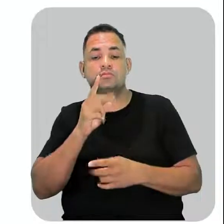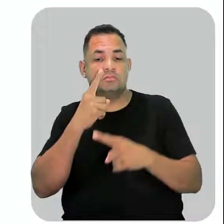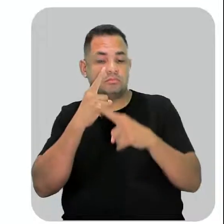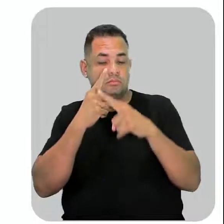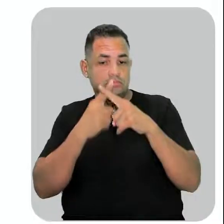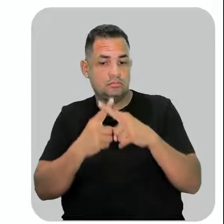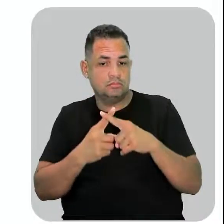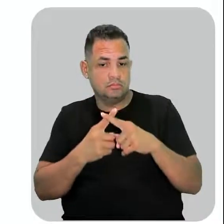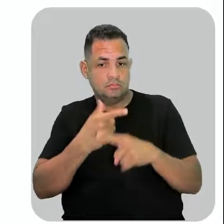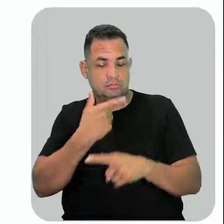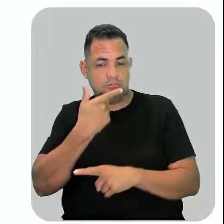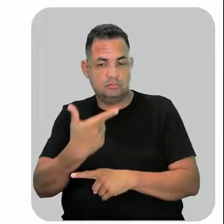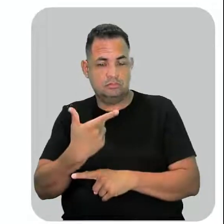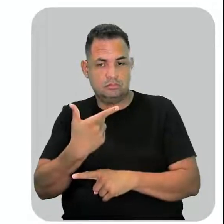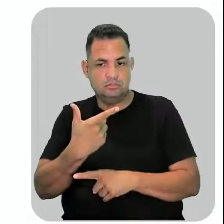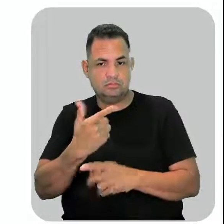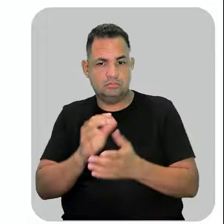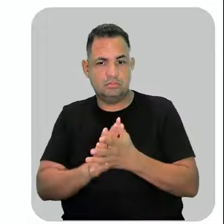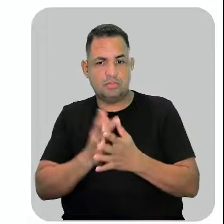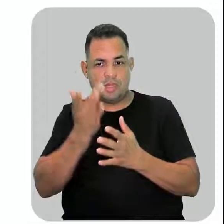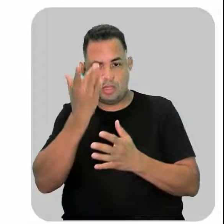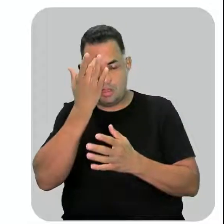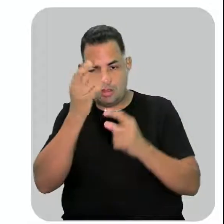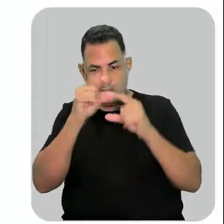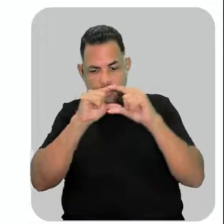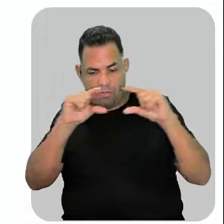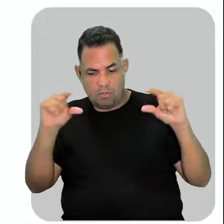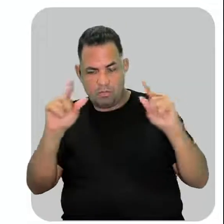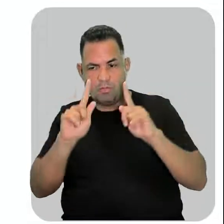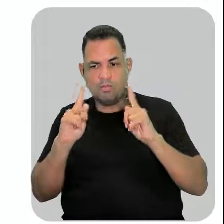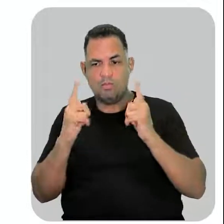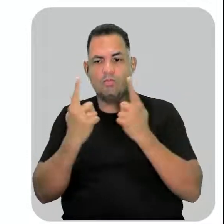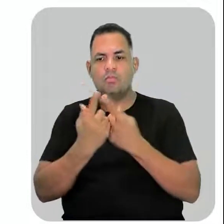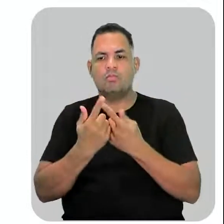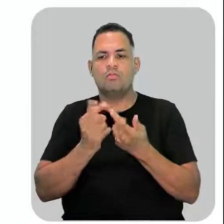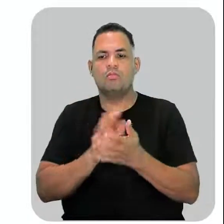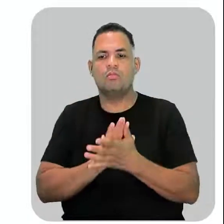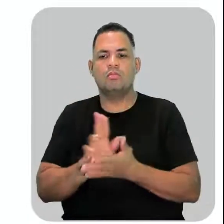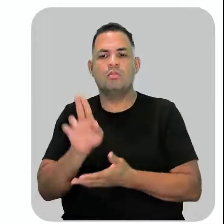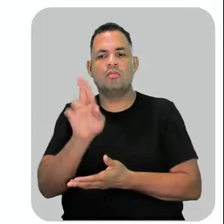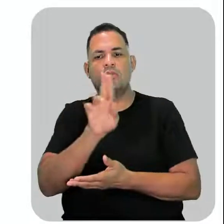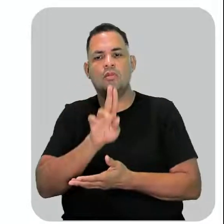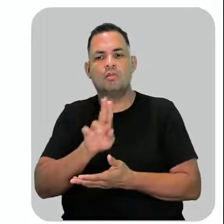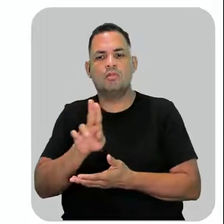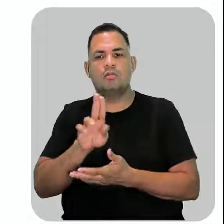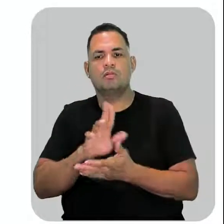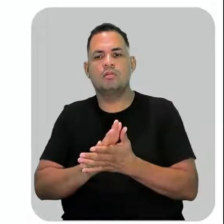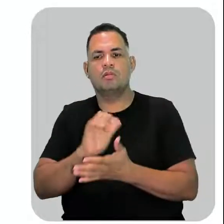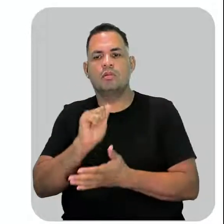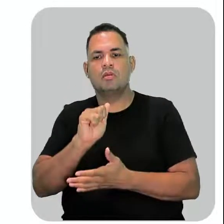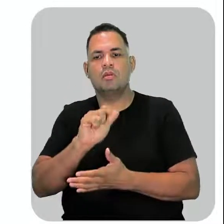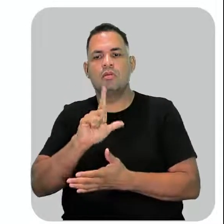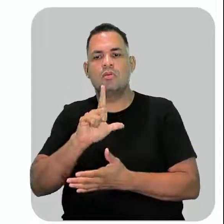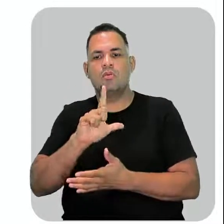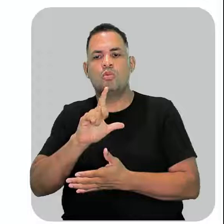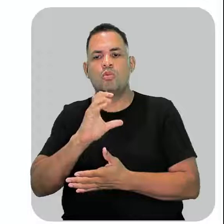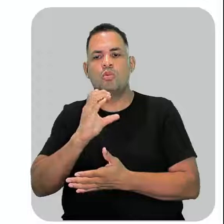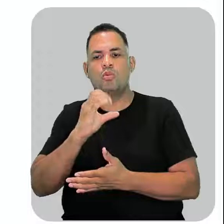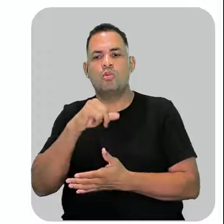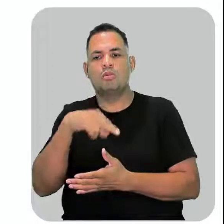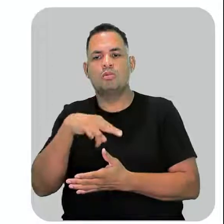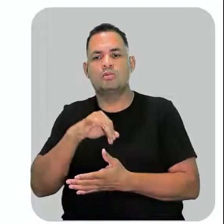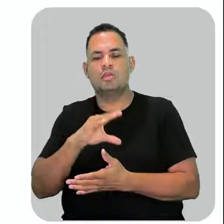multiplicar por 2. Essa fórmula geral, pessoal, ela serve para os alcenos e para